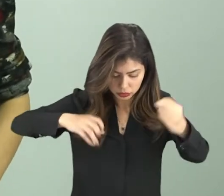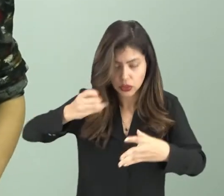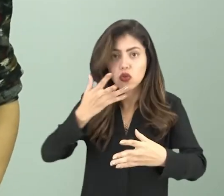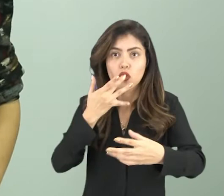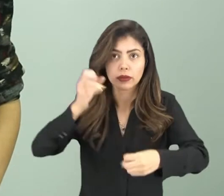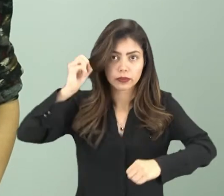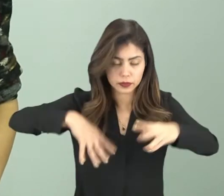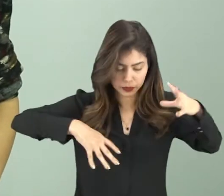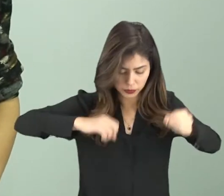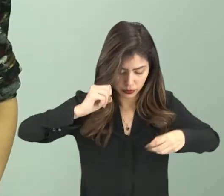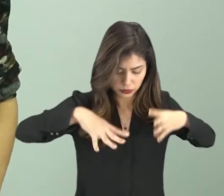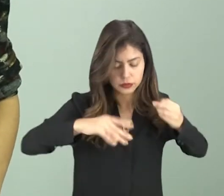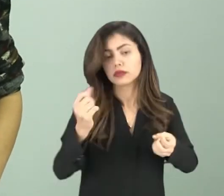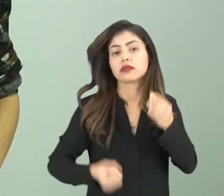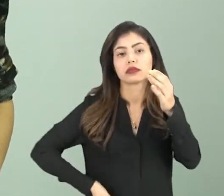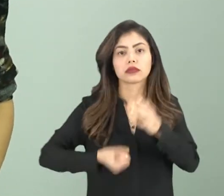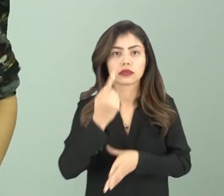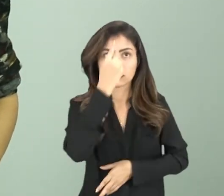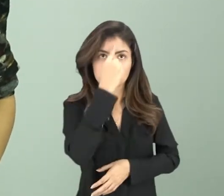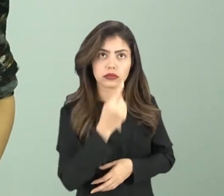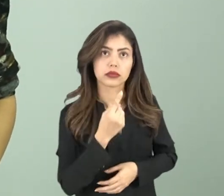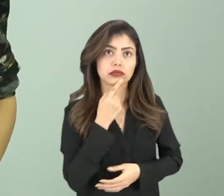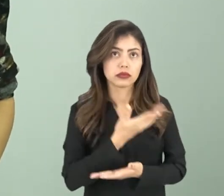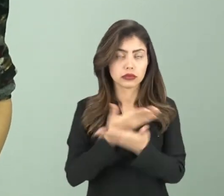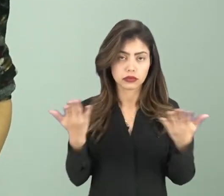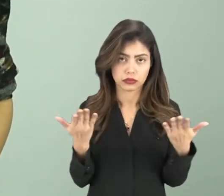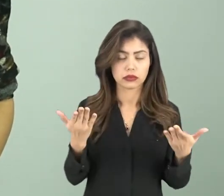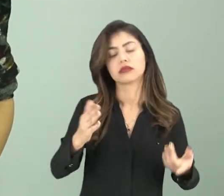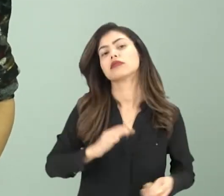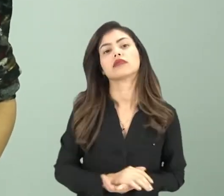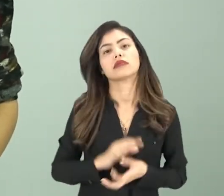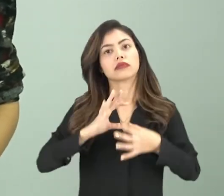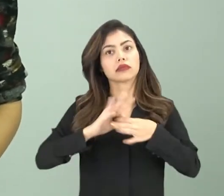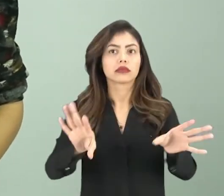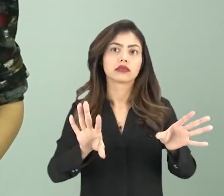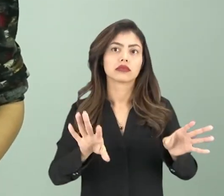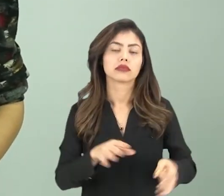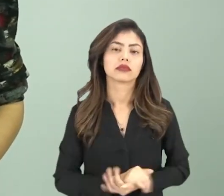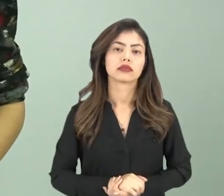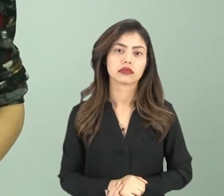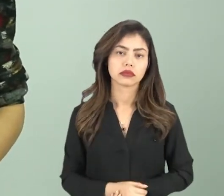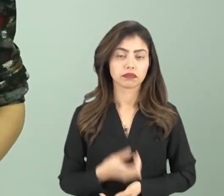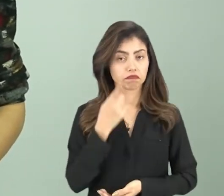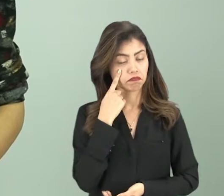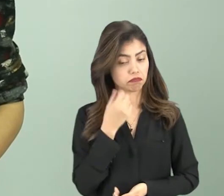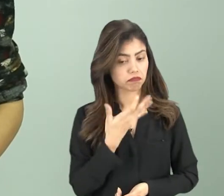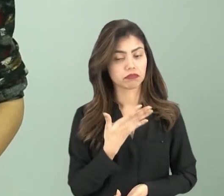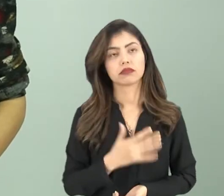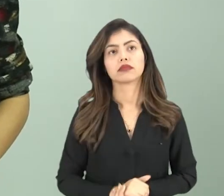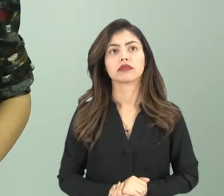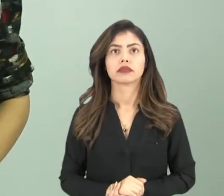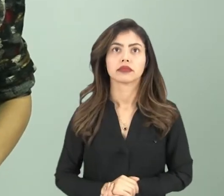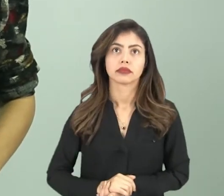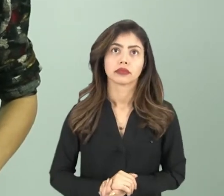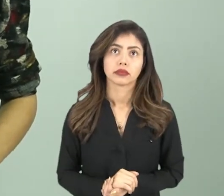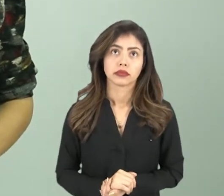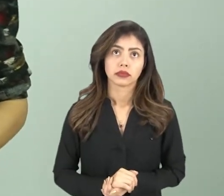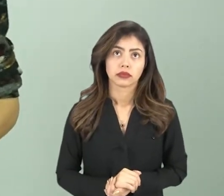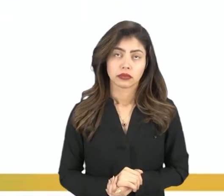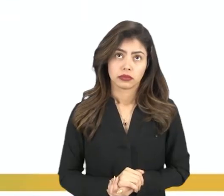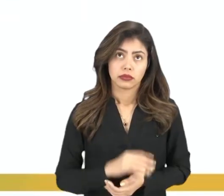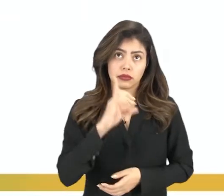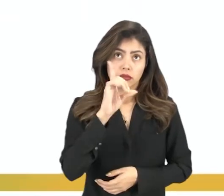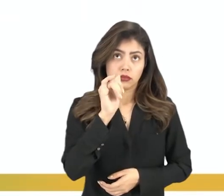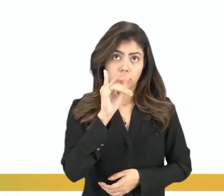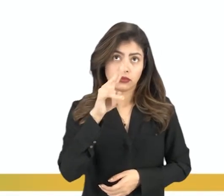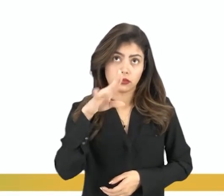respingar tinta nela. E ela vai criar uma imagem que ela é livre. Interessante, não é? Vamos para a próxima